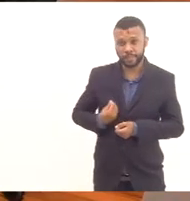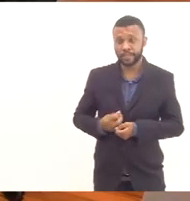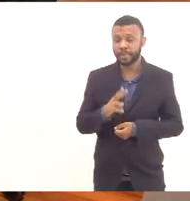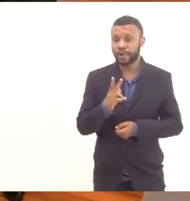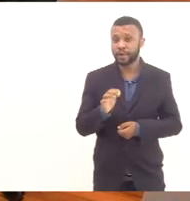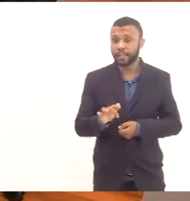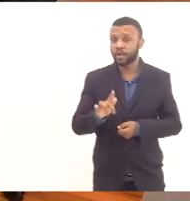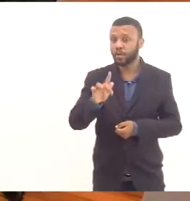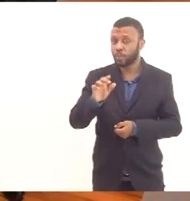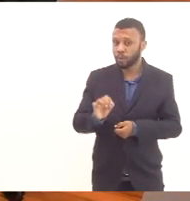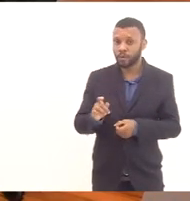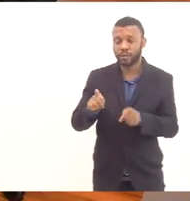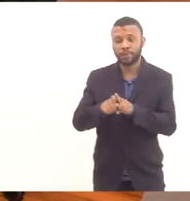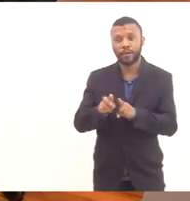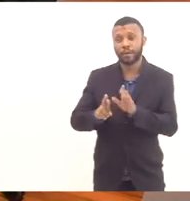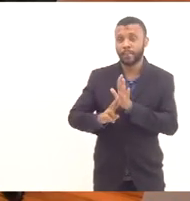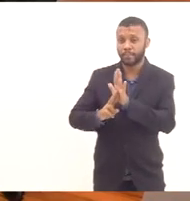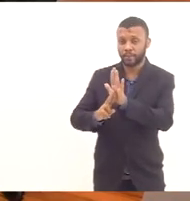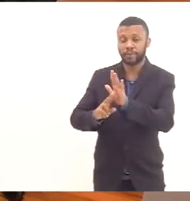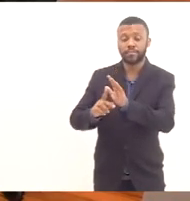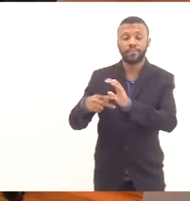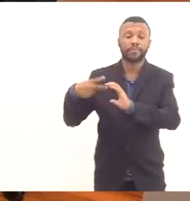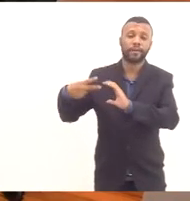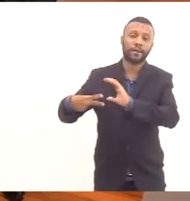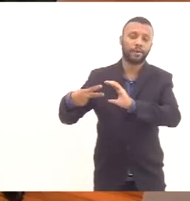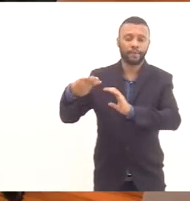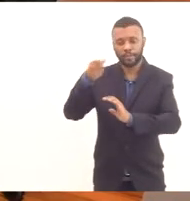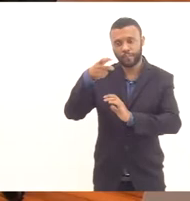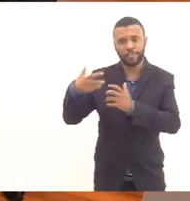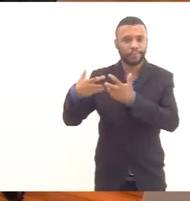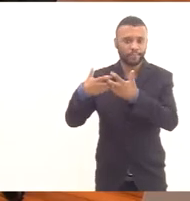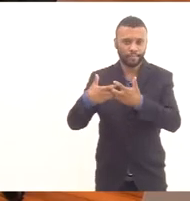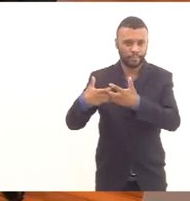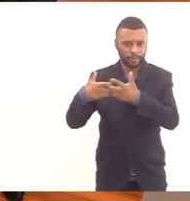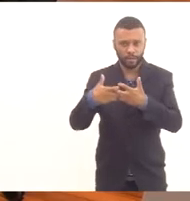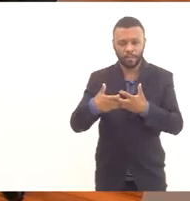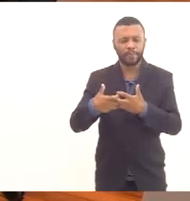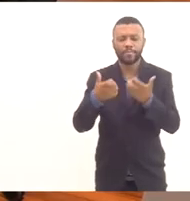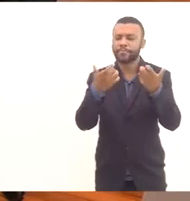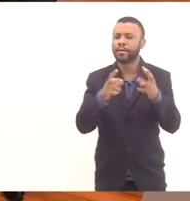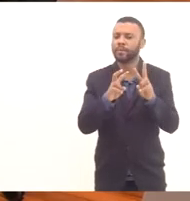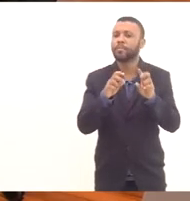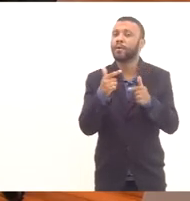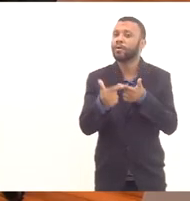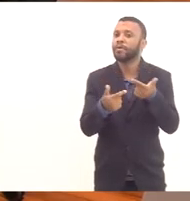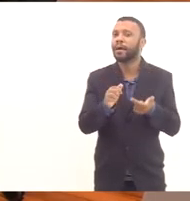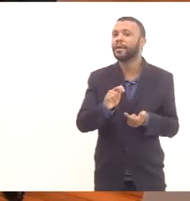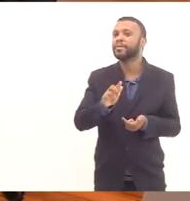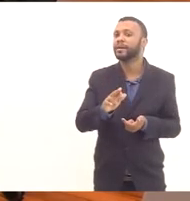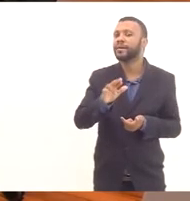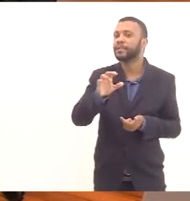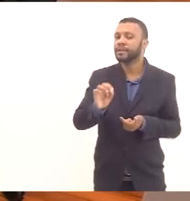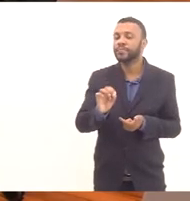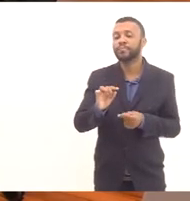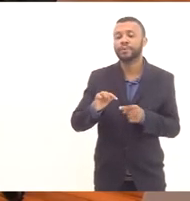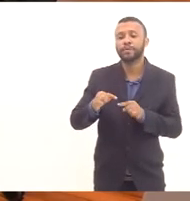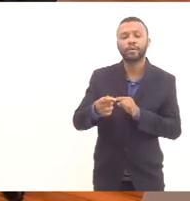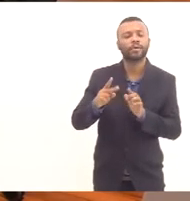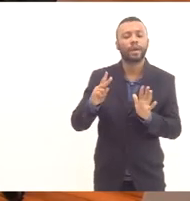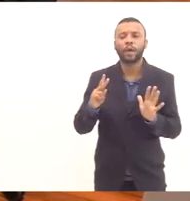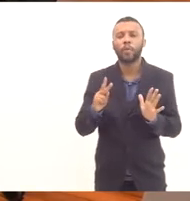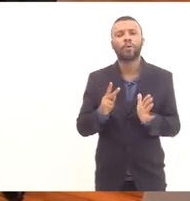também representante da da câmara do Município de Petrópolis e falar um pouco da atuação da gerril nesse nesse momento né após a tragédia